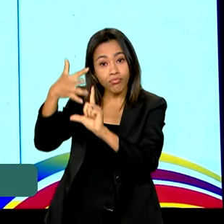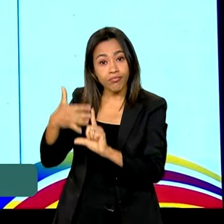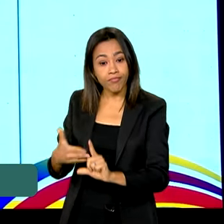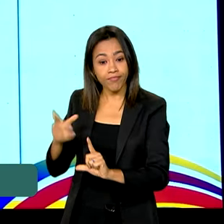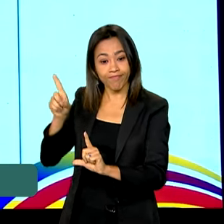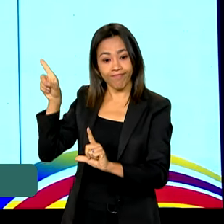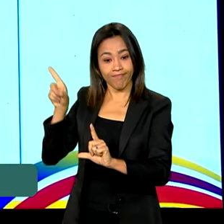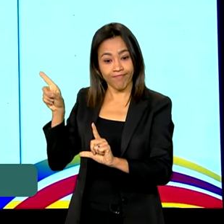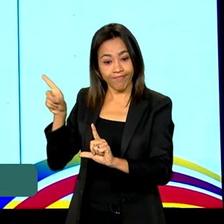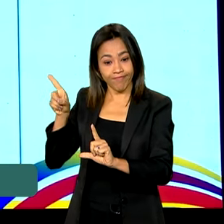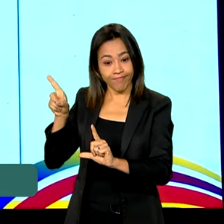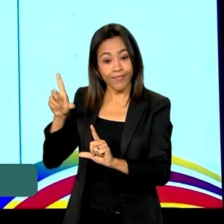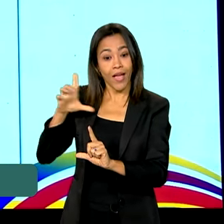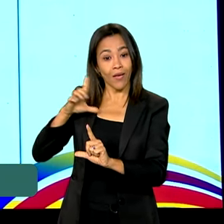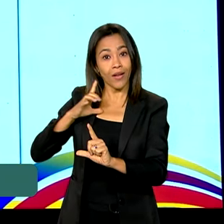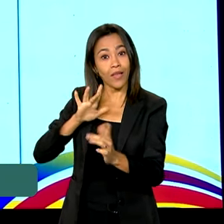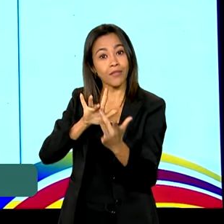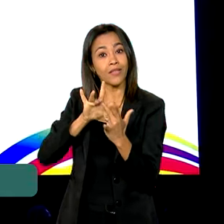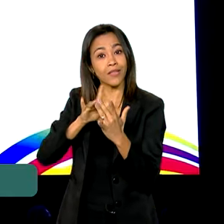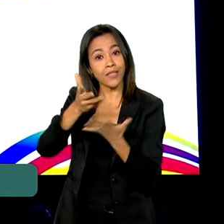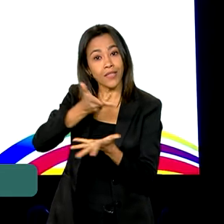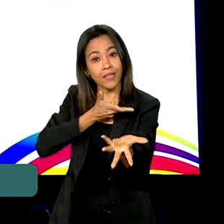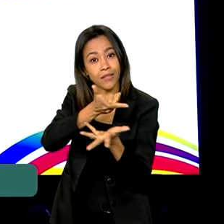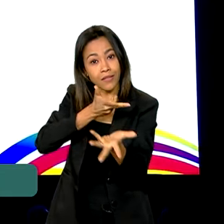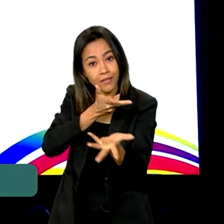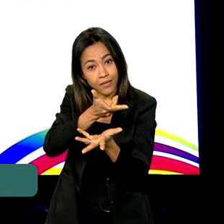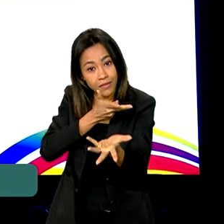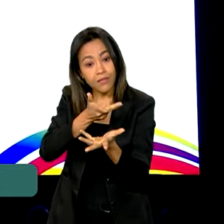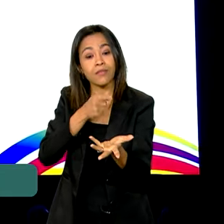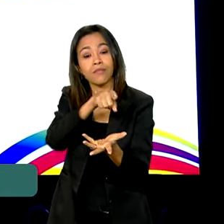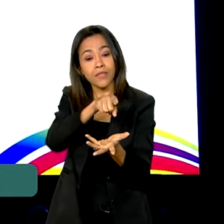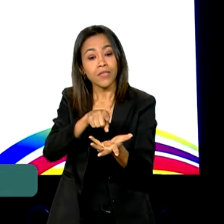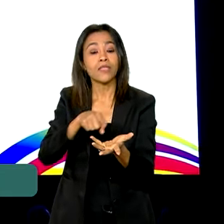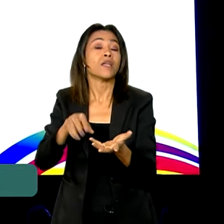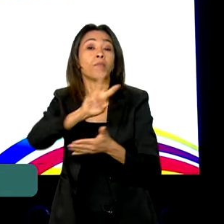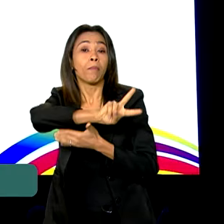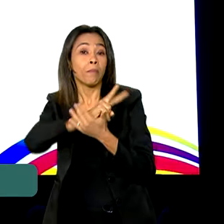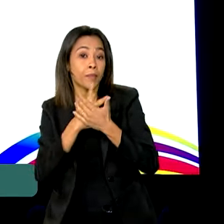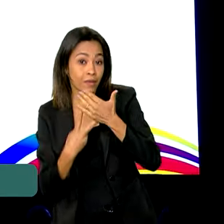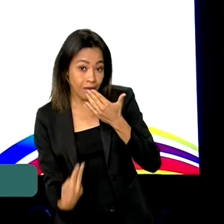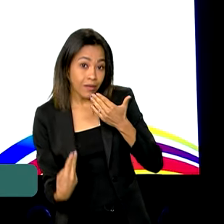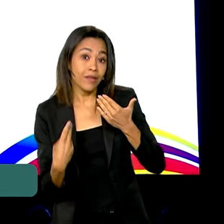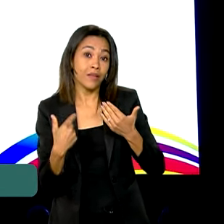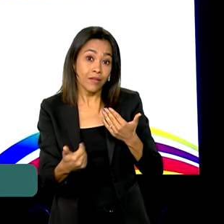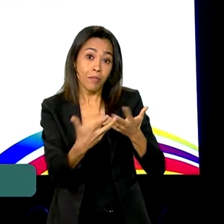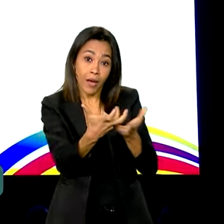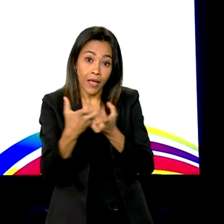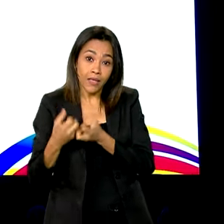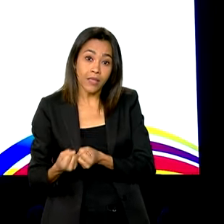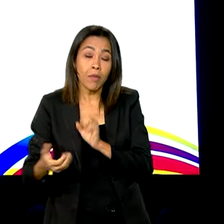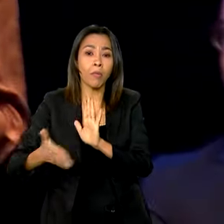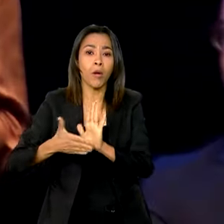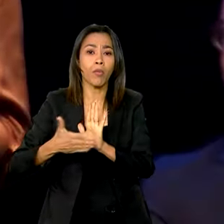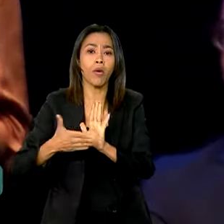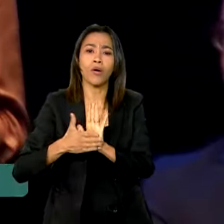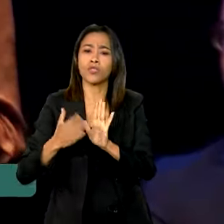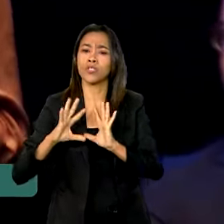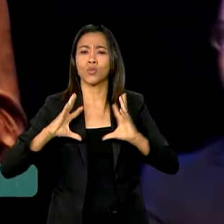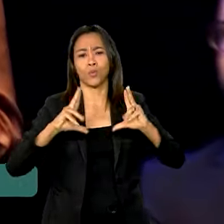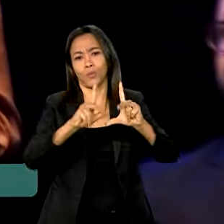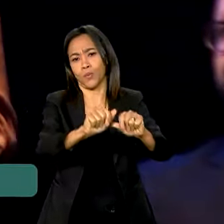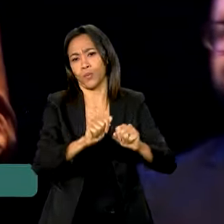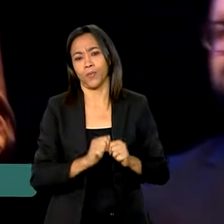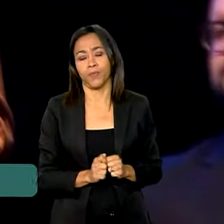uma nova parte interativa, com ambientes digitais bilíngues para receber propostas de todo o mundo.